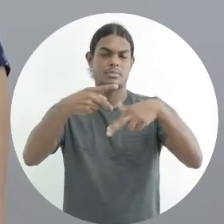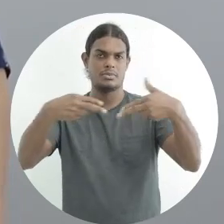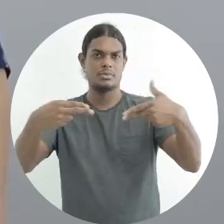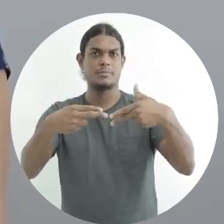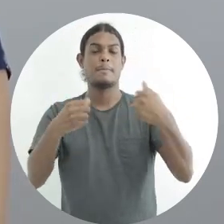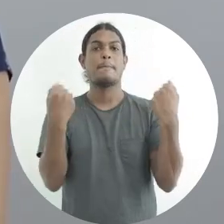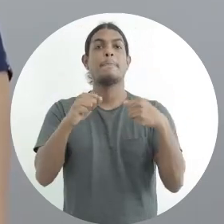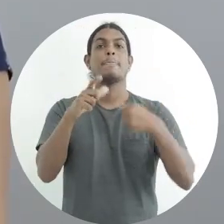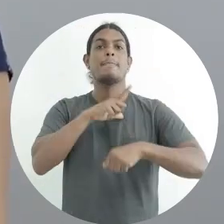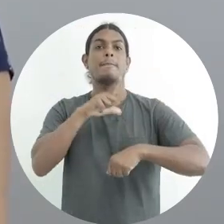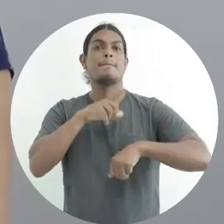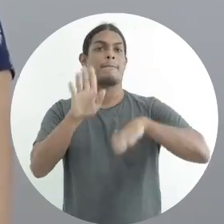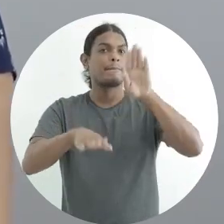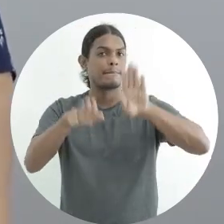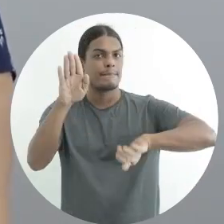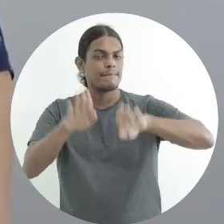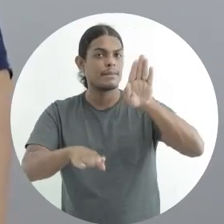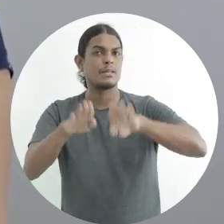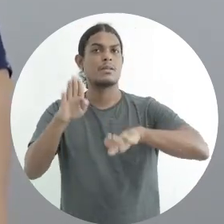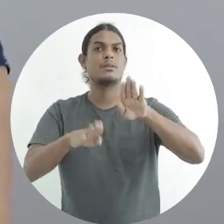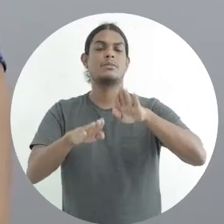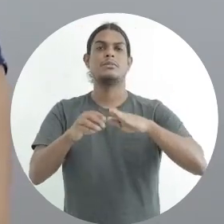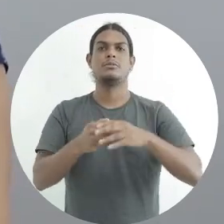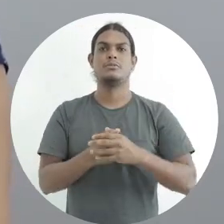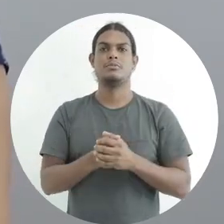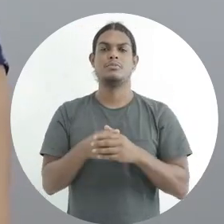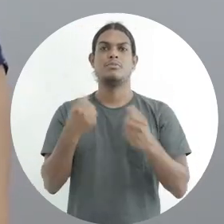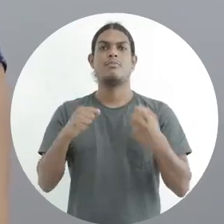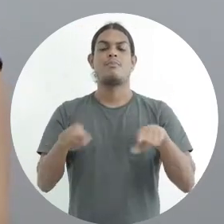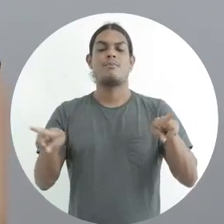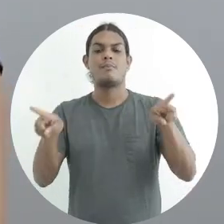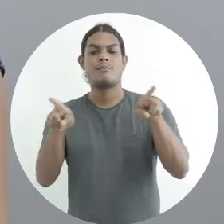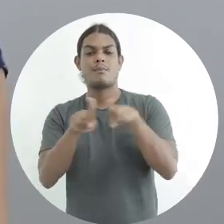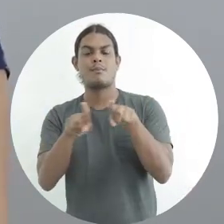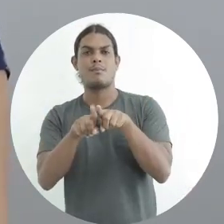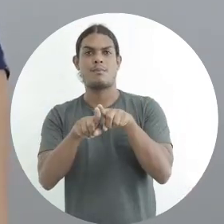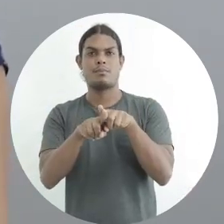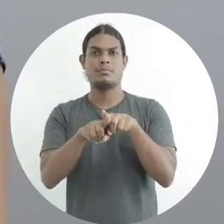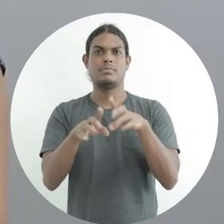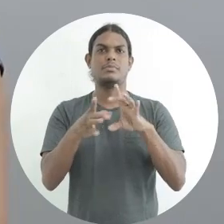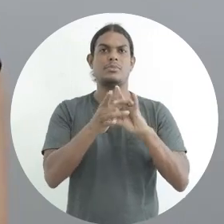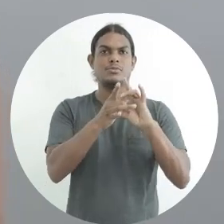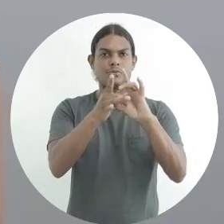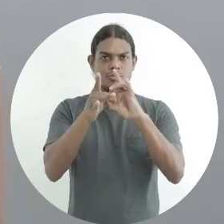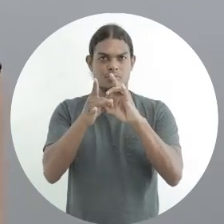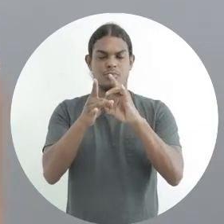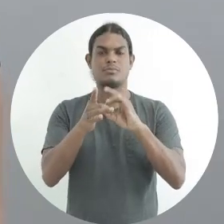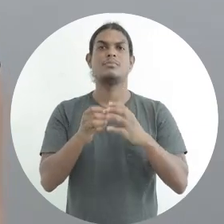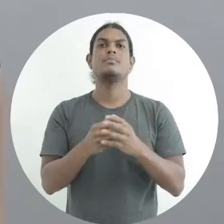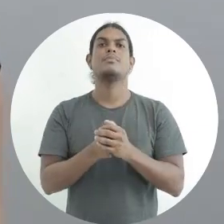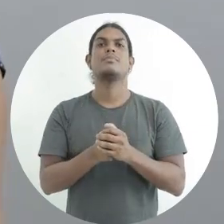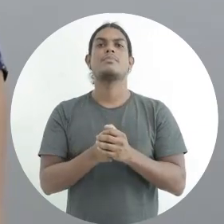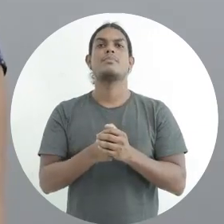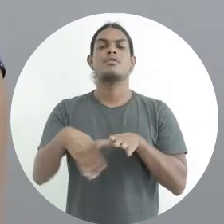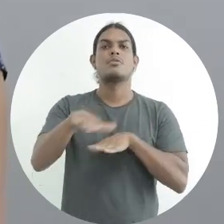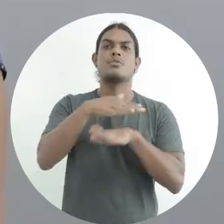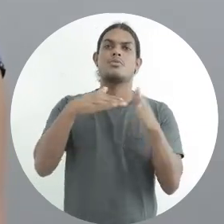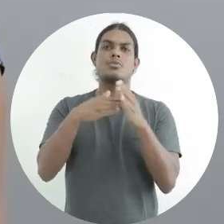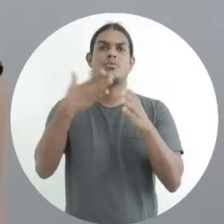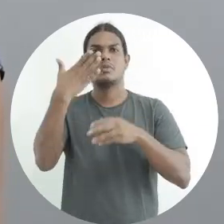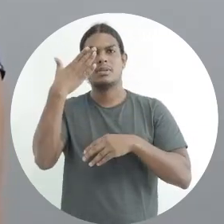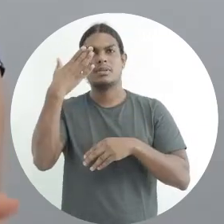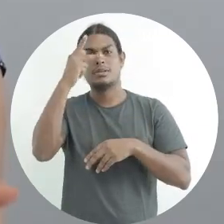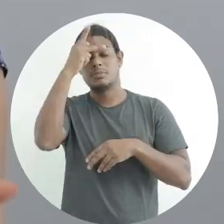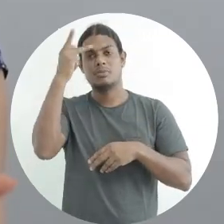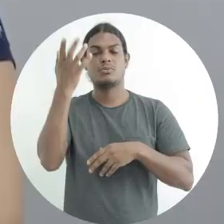haver realmente um equilíbrio, a coisa ser casada entre a oferta e demanda, tudo que as pessoas quiserem ter, mas normalmente não